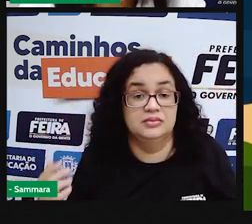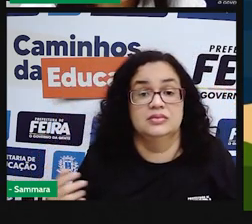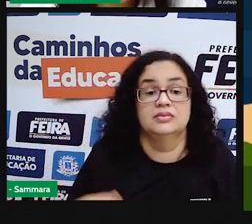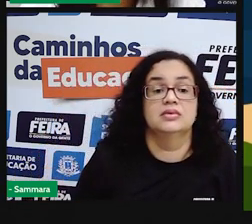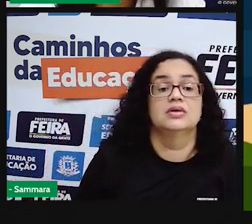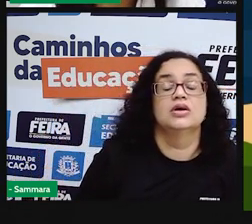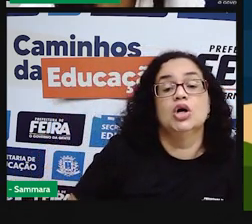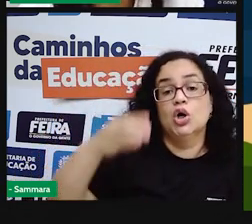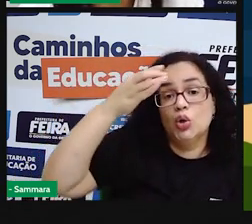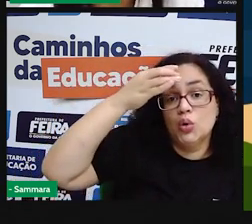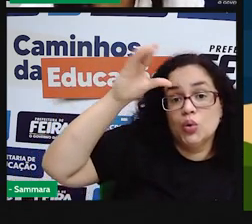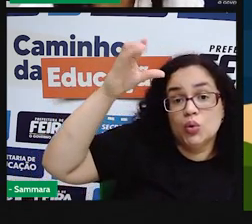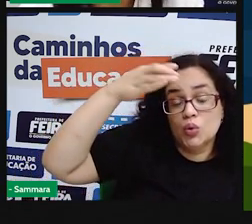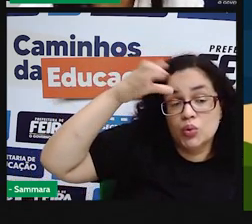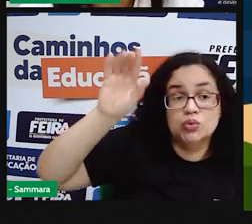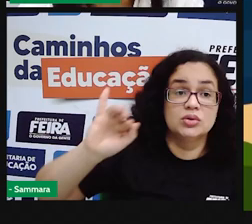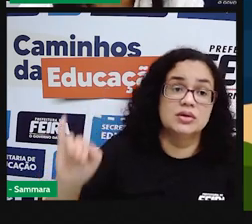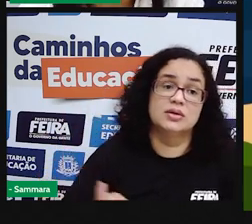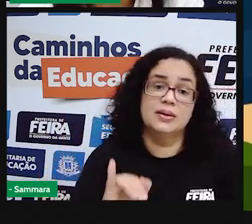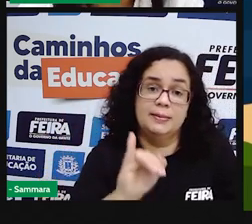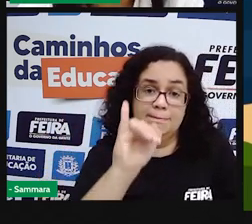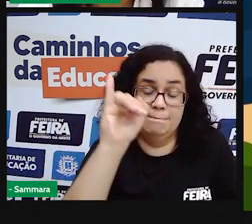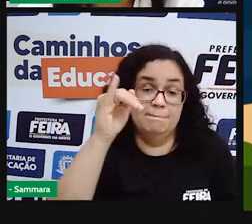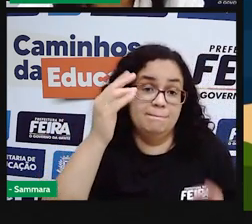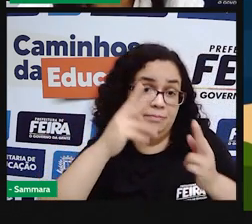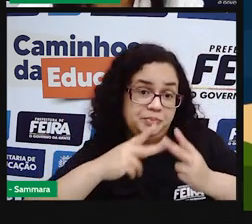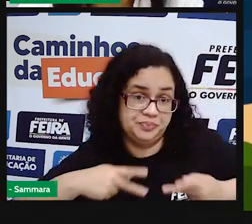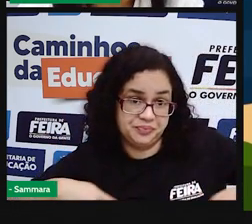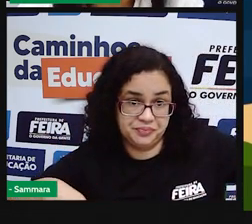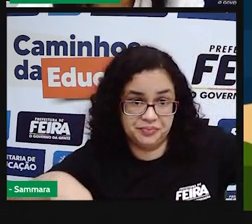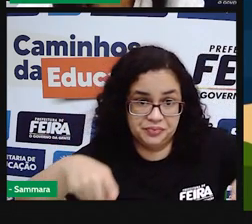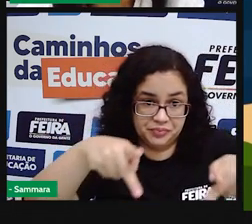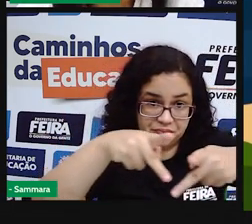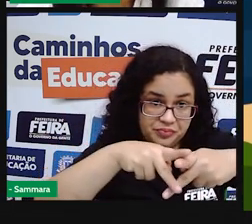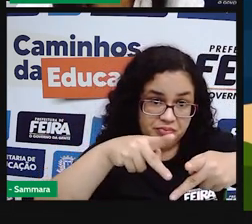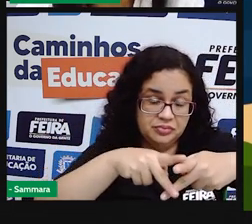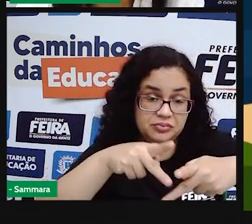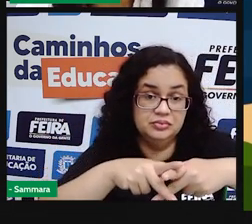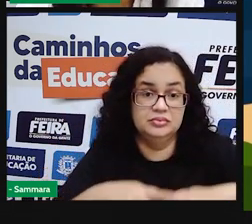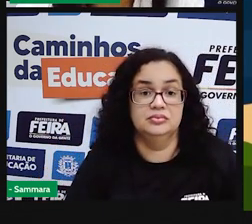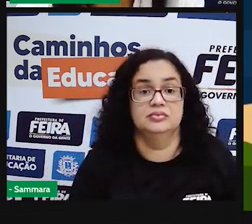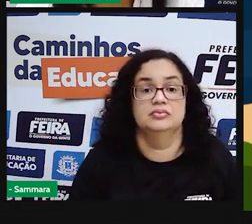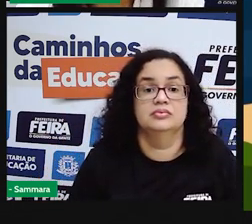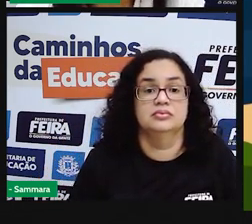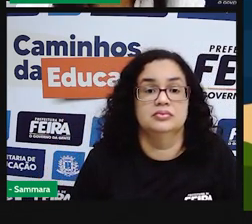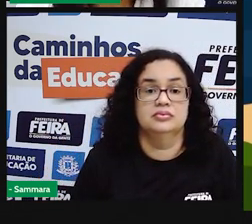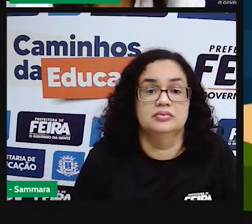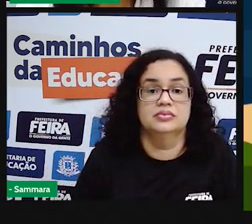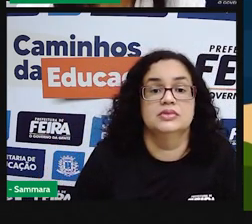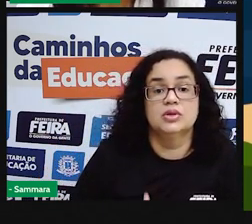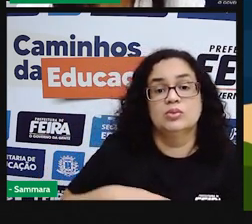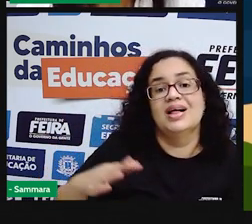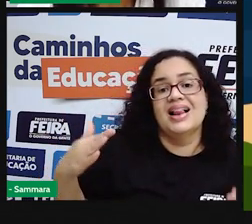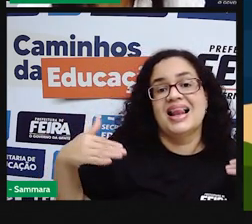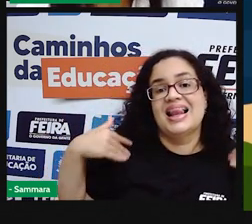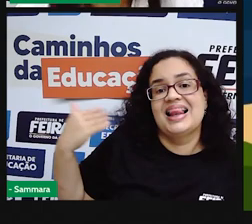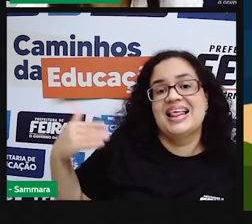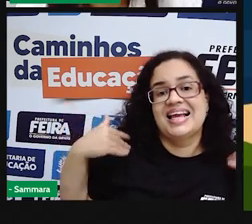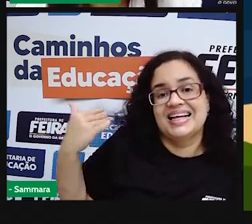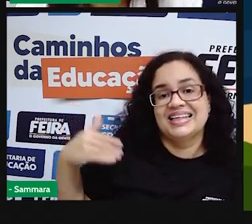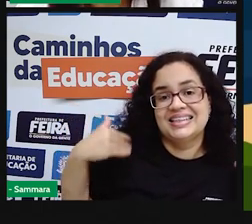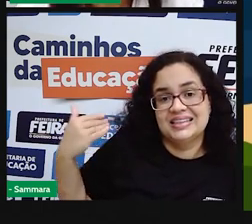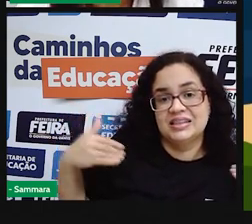culturais importantes para a formação do nosso povo, representa com muita alegria o